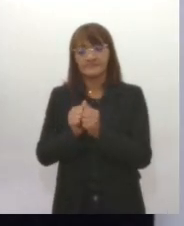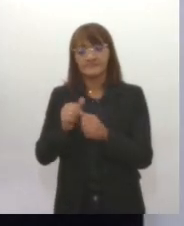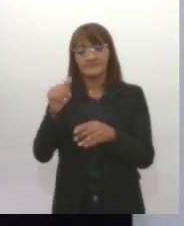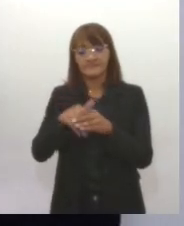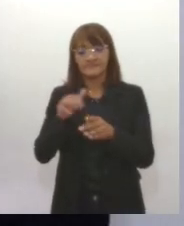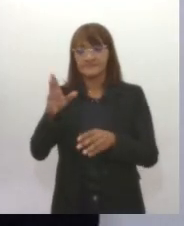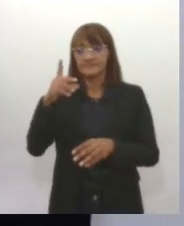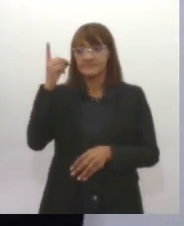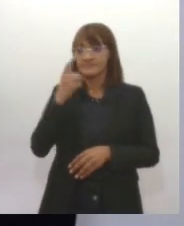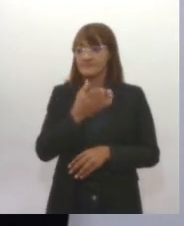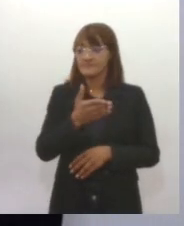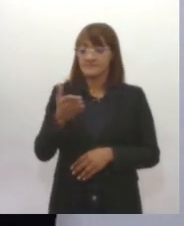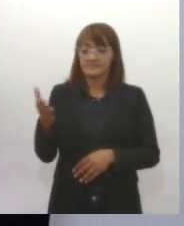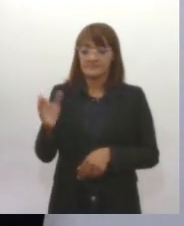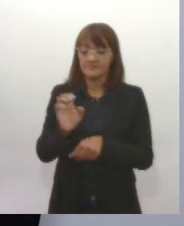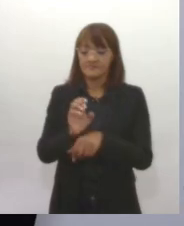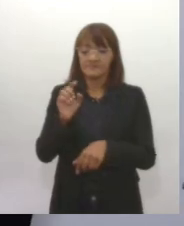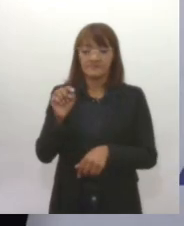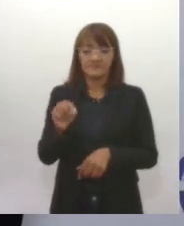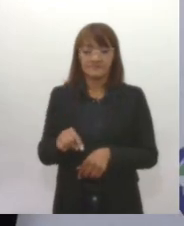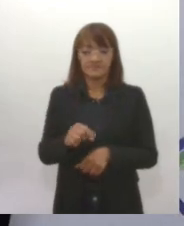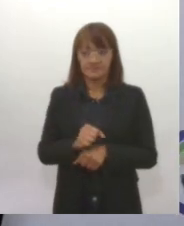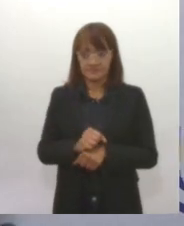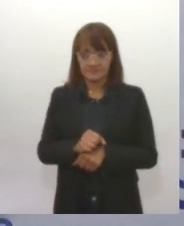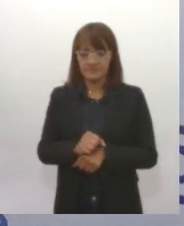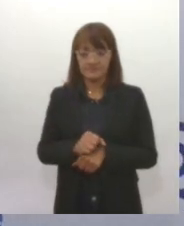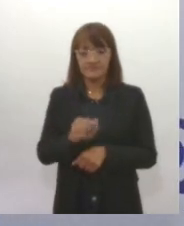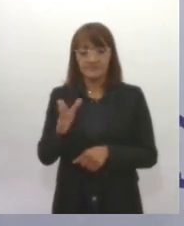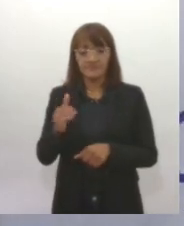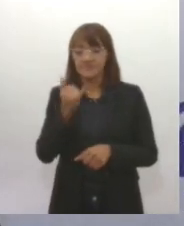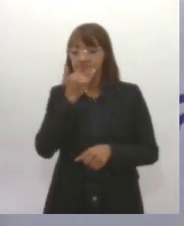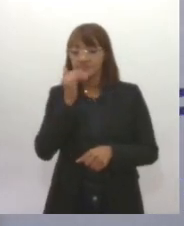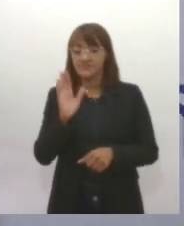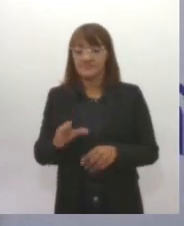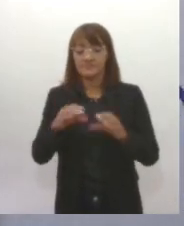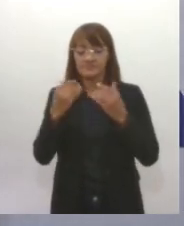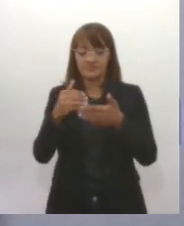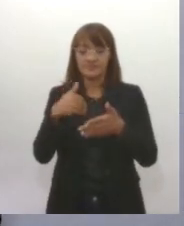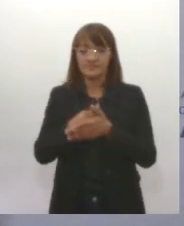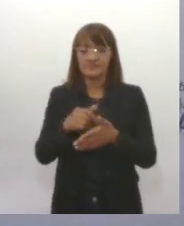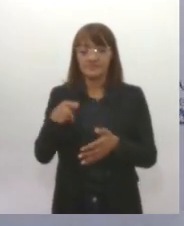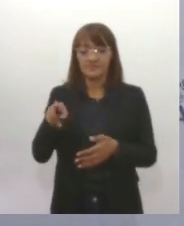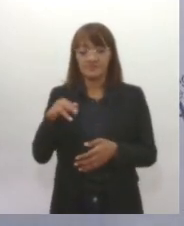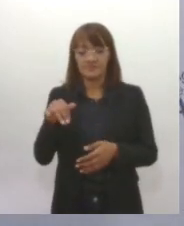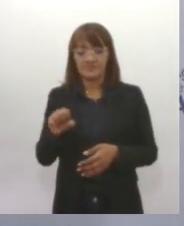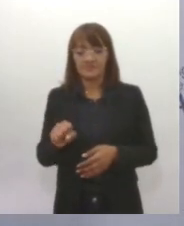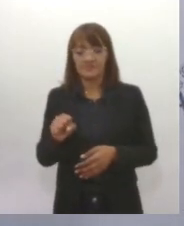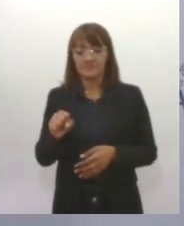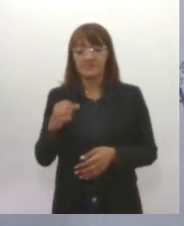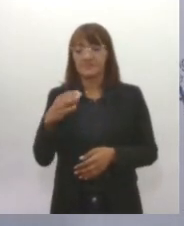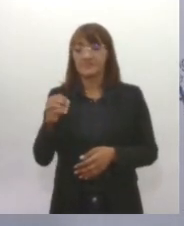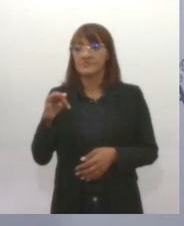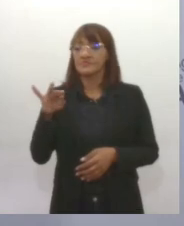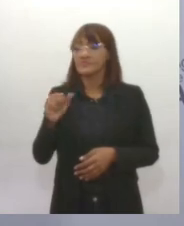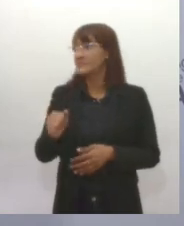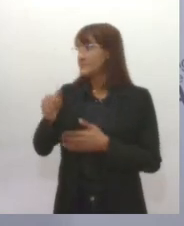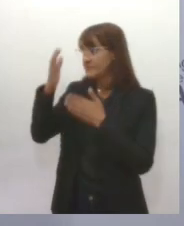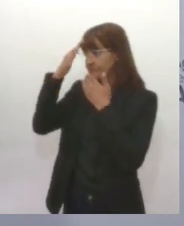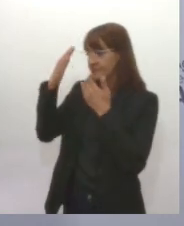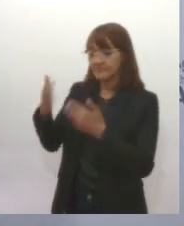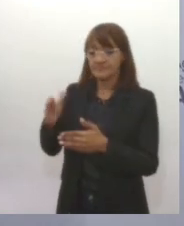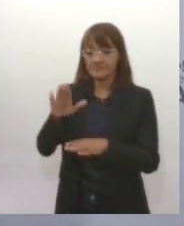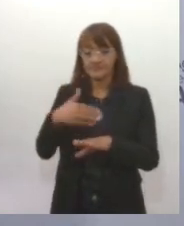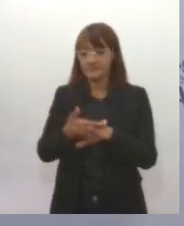estádio Etelvino Mendonça, para se tornar José Queiroz da Costa. Deputado, muito obrigado pelas informações e até quinta-feira. Eu que lhe agradeço, até a